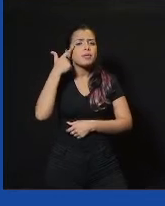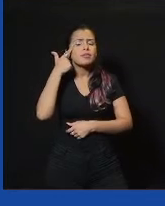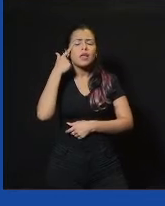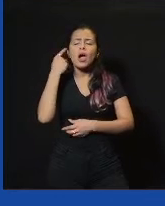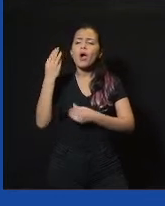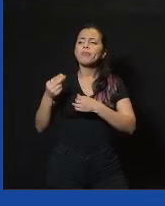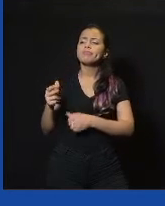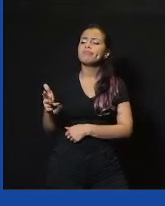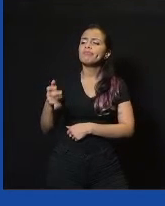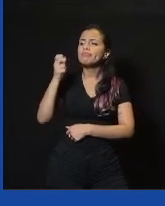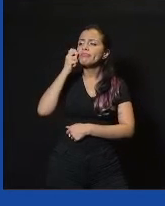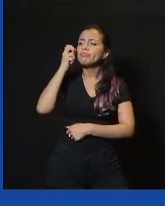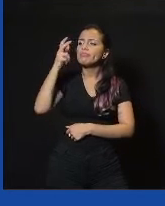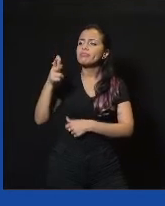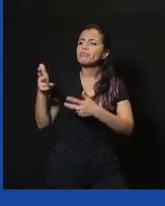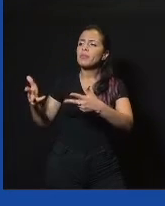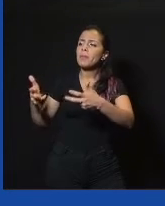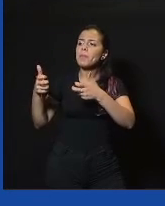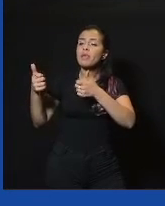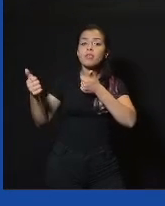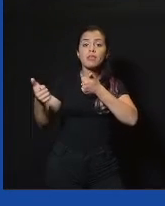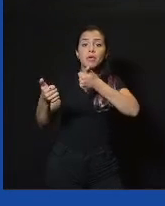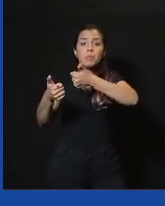essa aproximação, que agora é bem